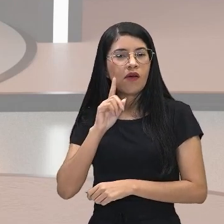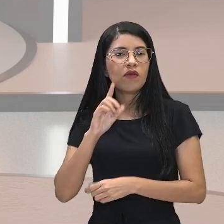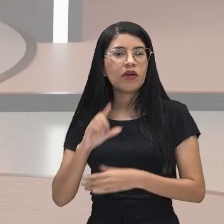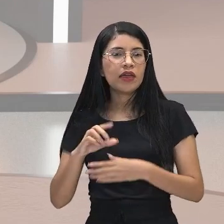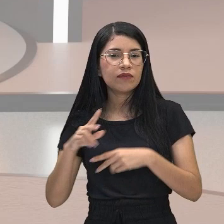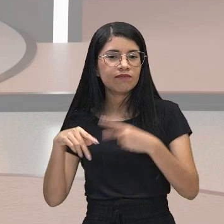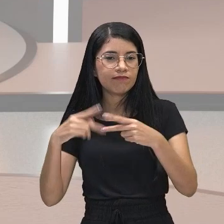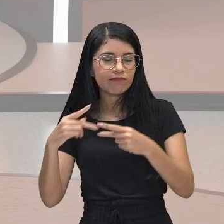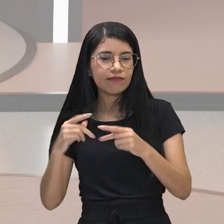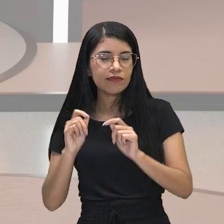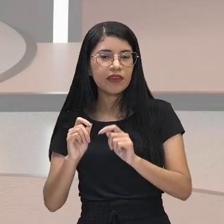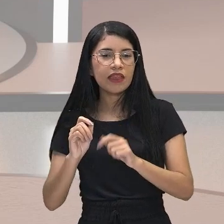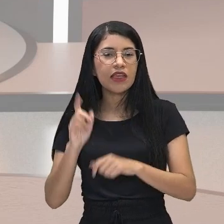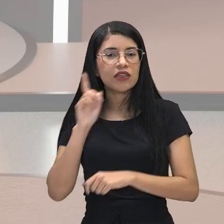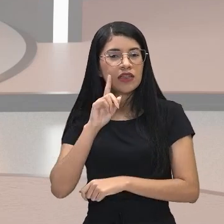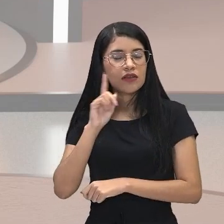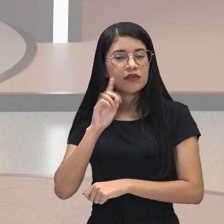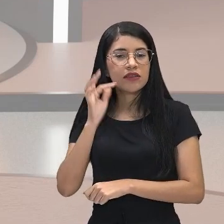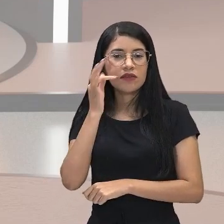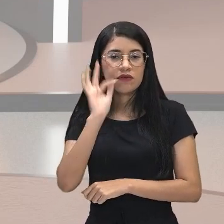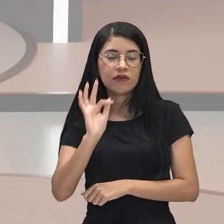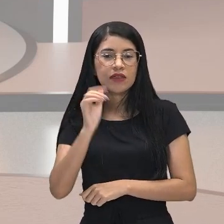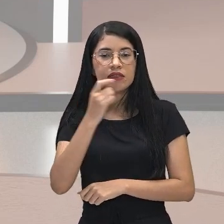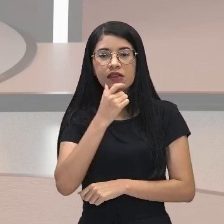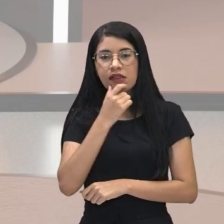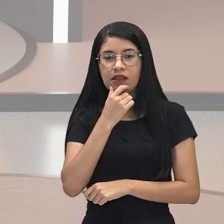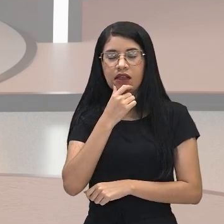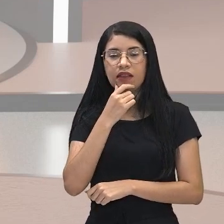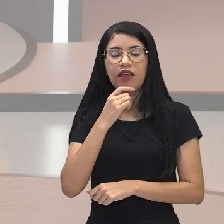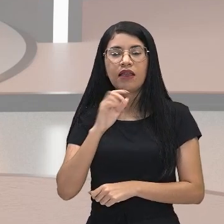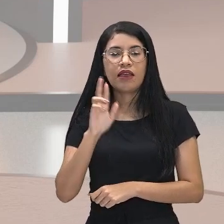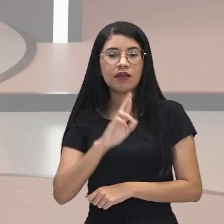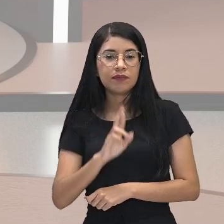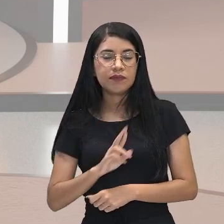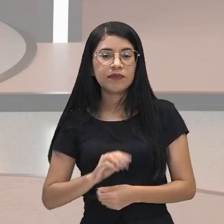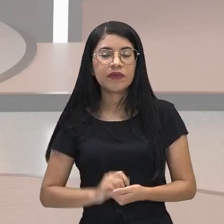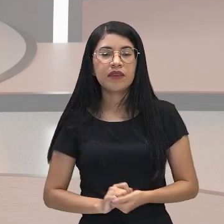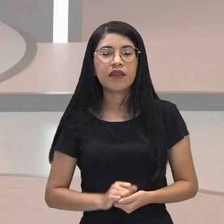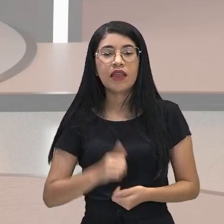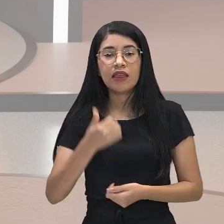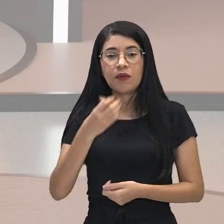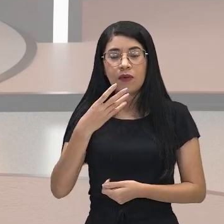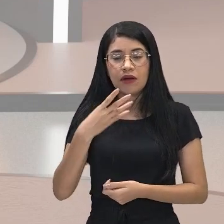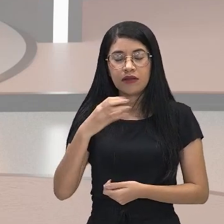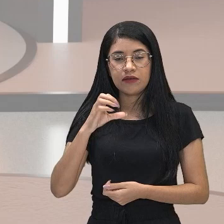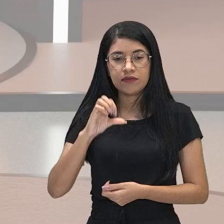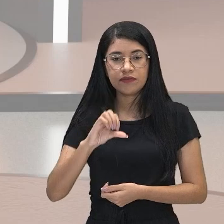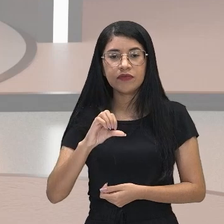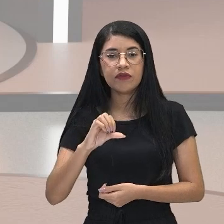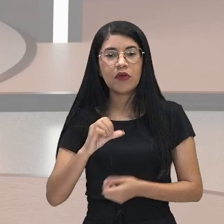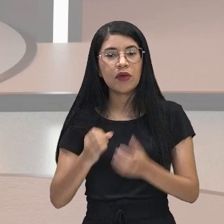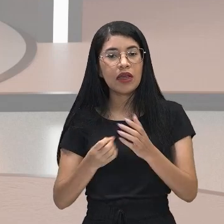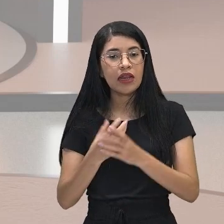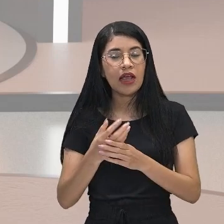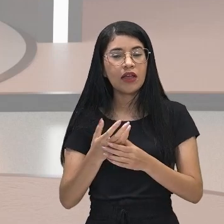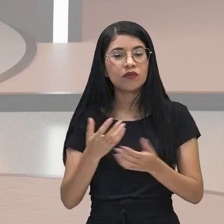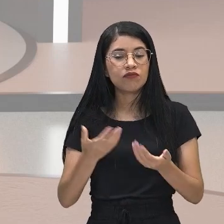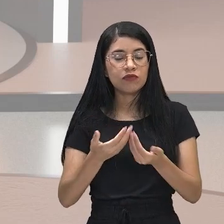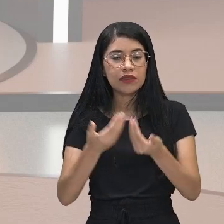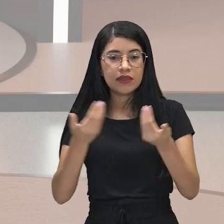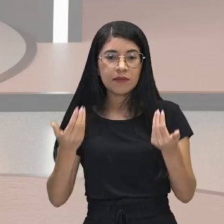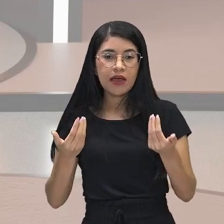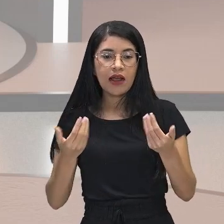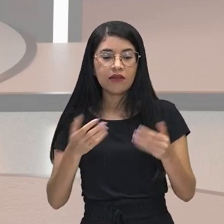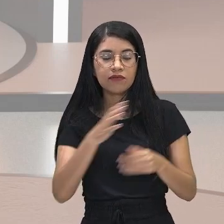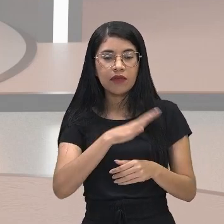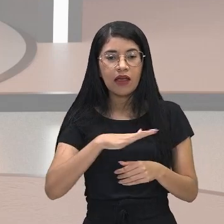União Soviética. Em 49, foram criados 2 estados alemãs independentes, no caso,